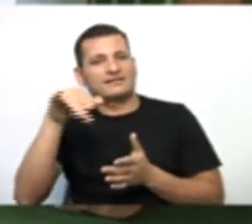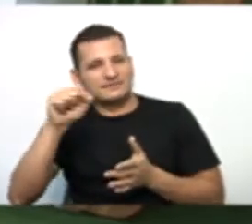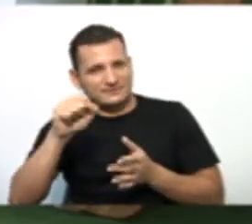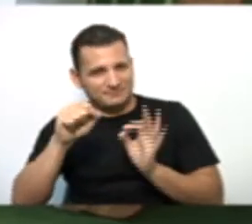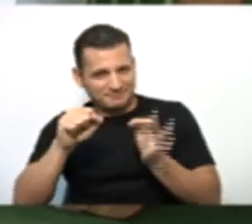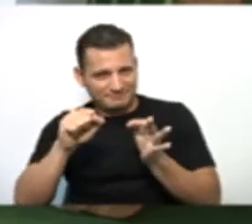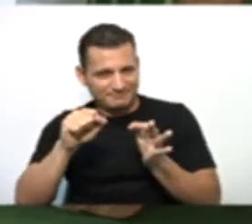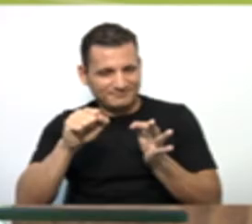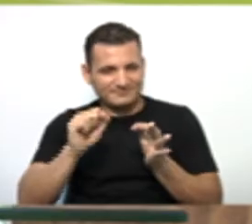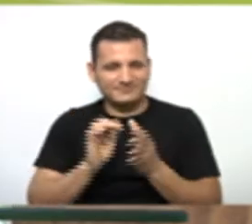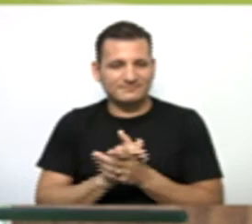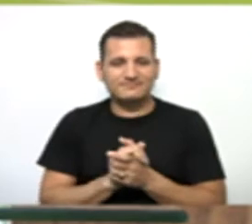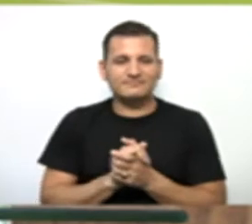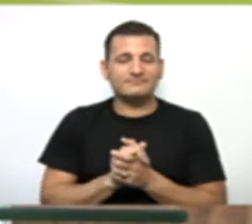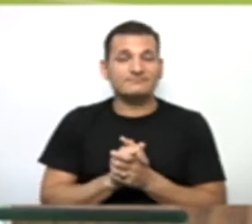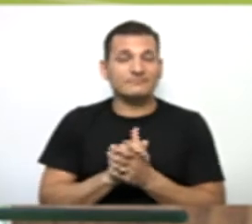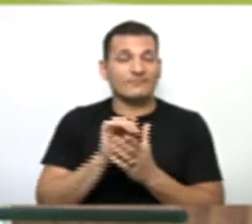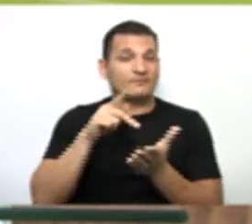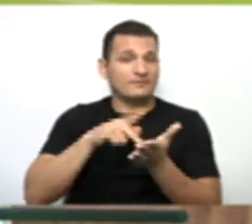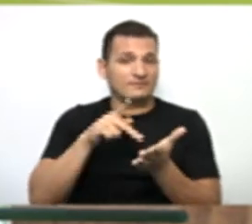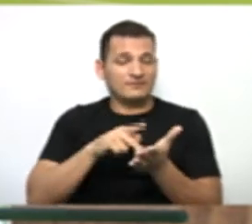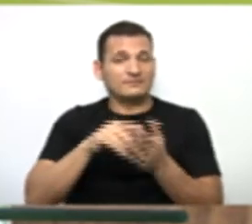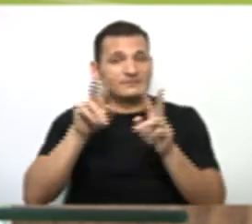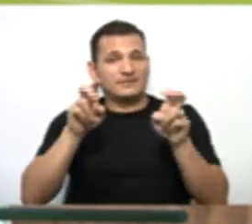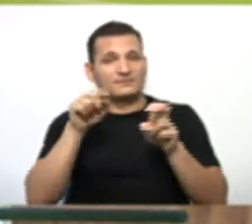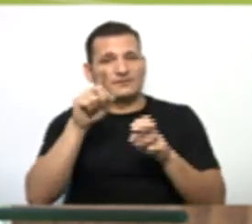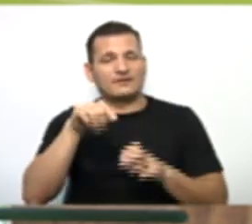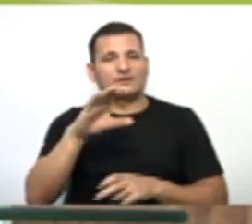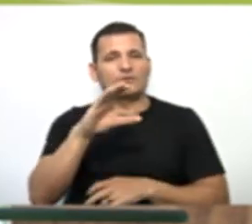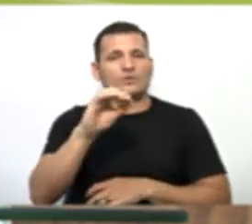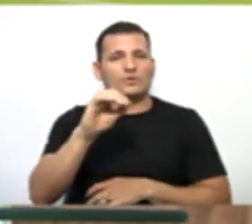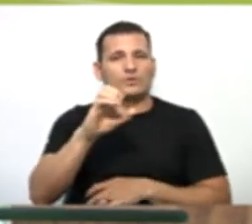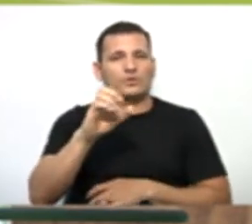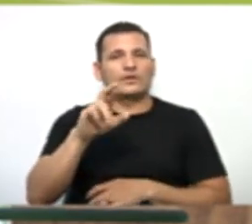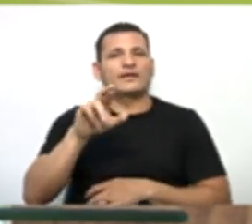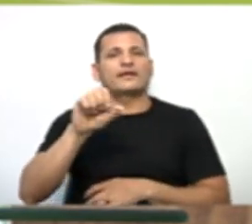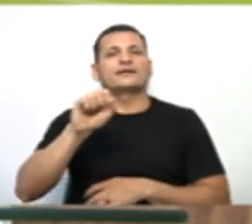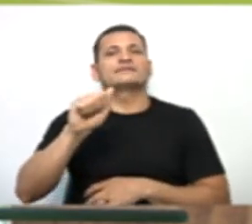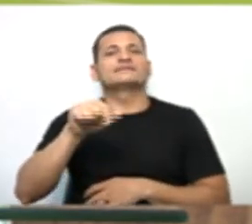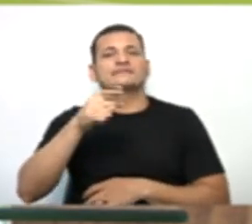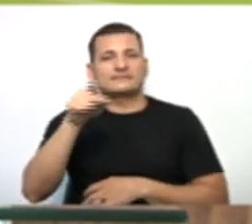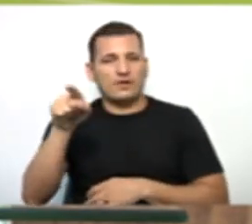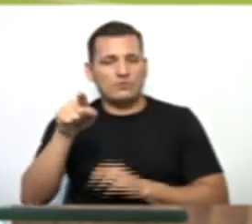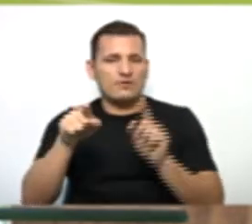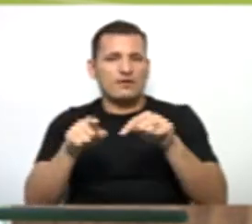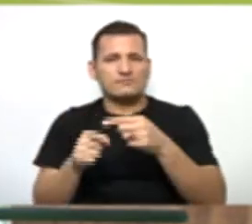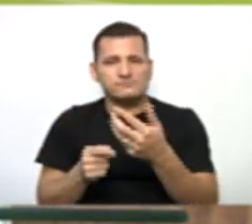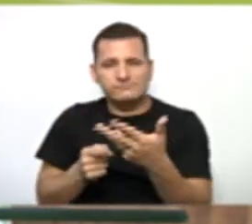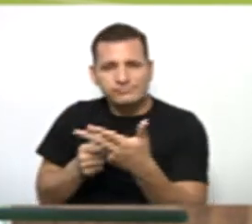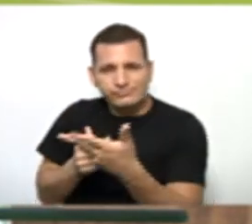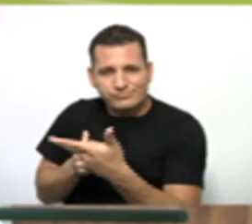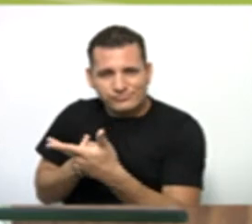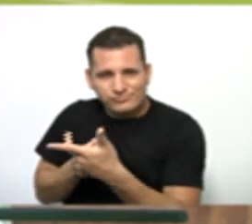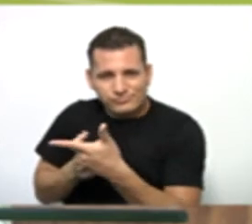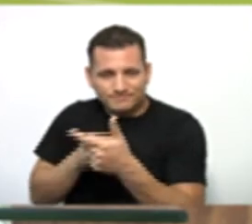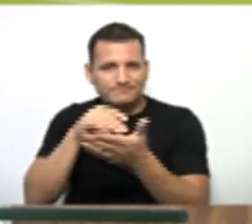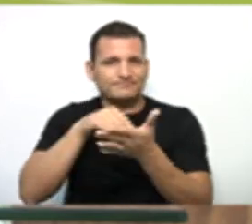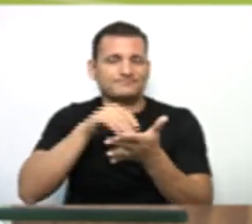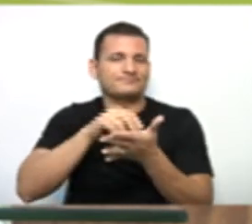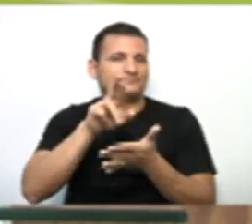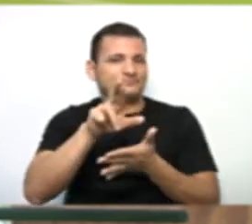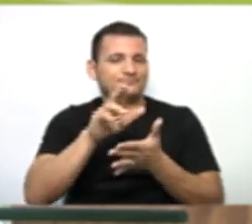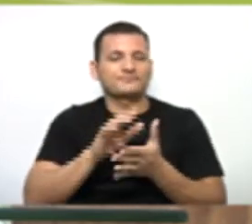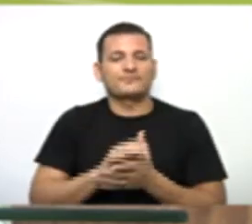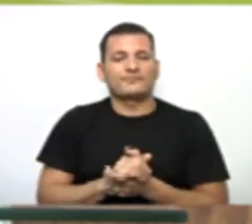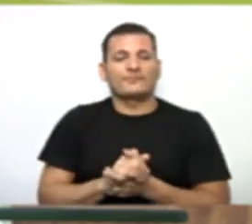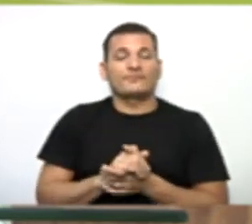Isso, viu? Exato. E, na verdade, o tema ali nosso era coerção, quando alguém se impõe sobre o outro. Faltou R, professor. Faltou R. Mas vocês